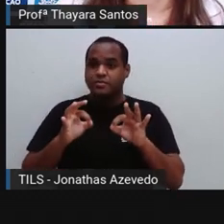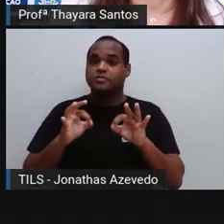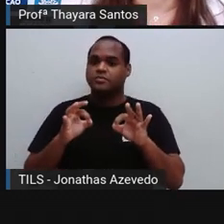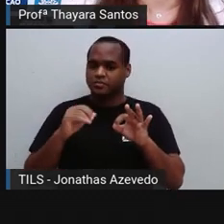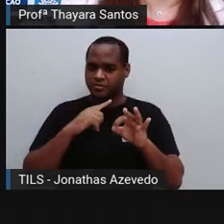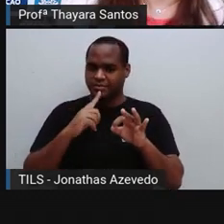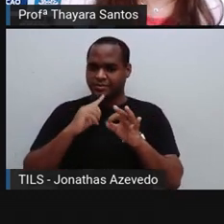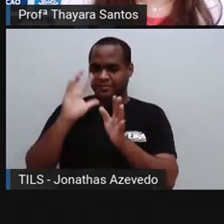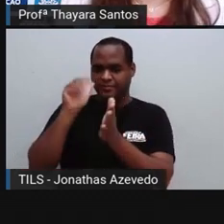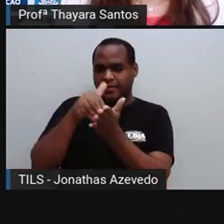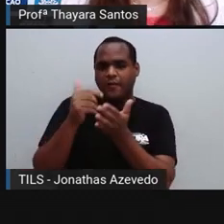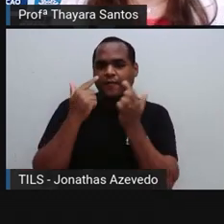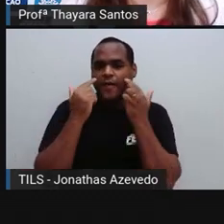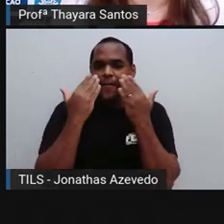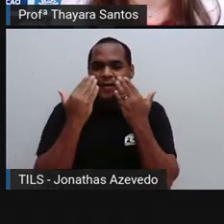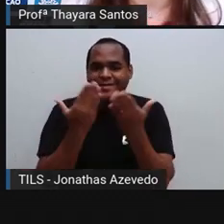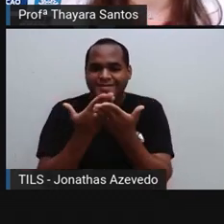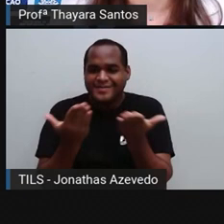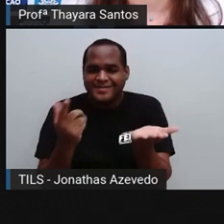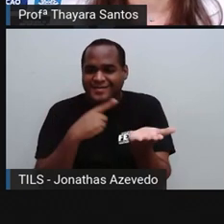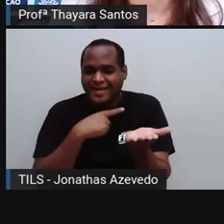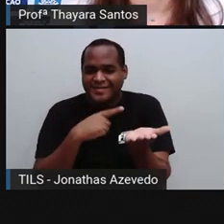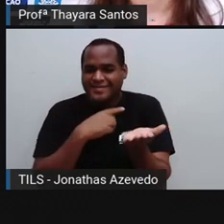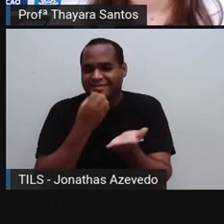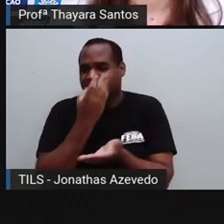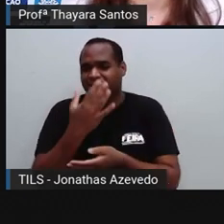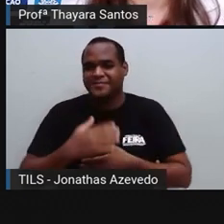que no final eu vou mostrar o gabarito.